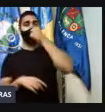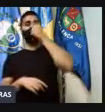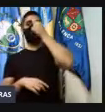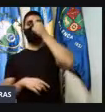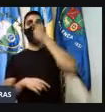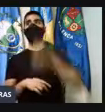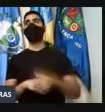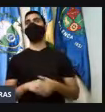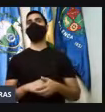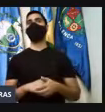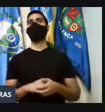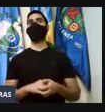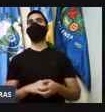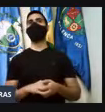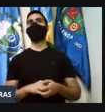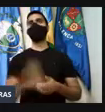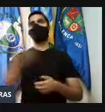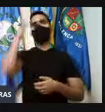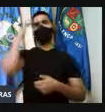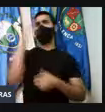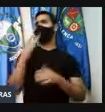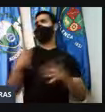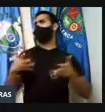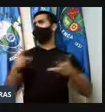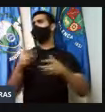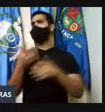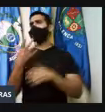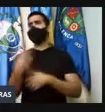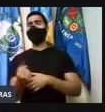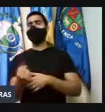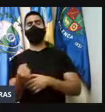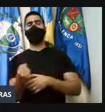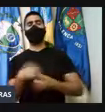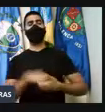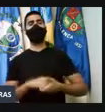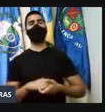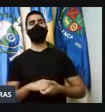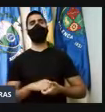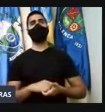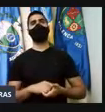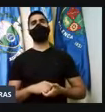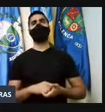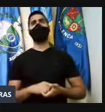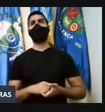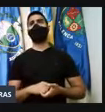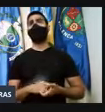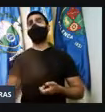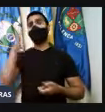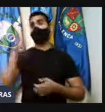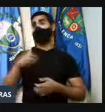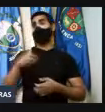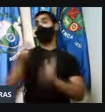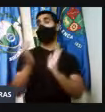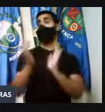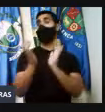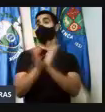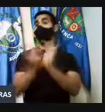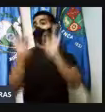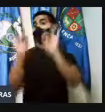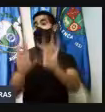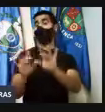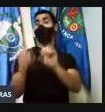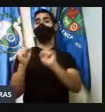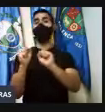que todos, na época, concordaram. Então, ninguém melhor do que eles para prestar